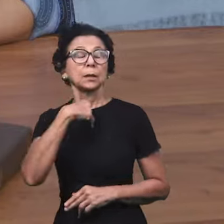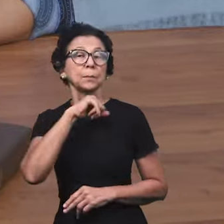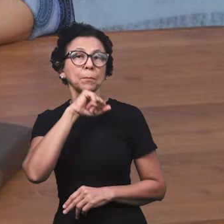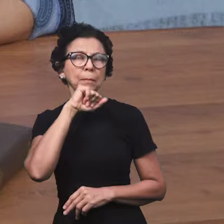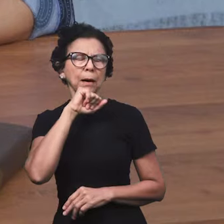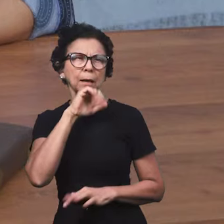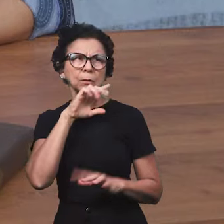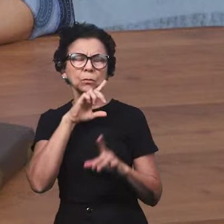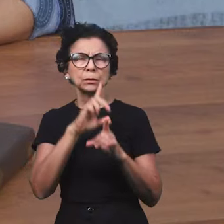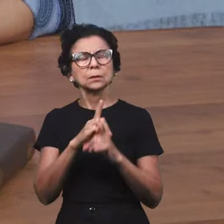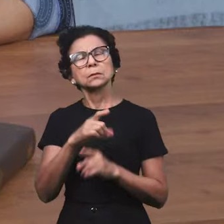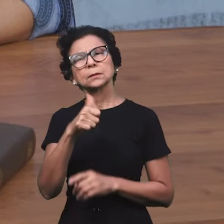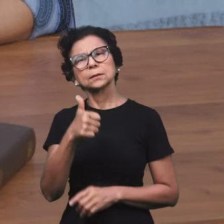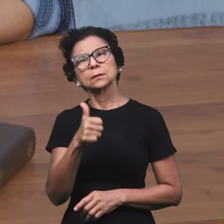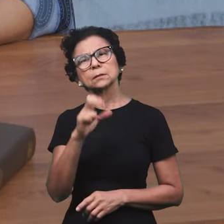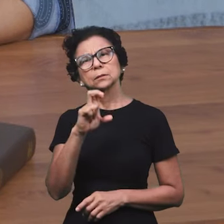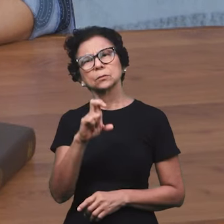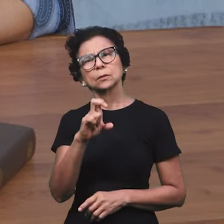acharam-se